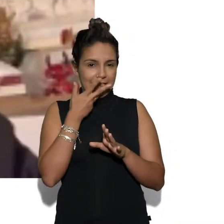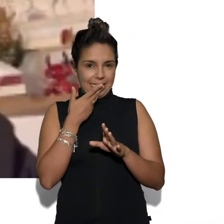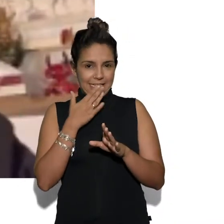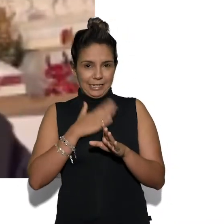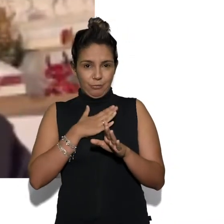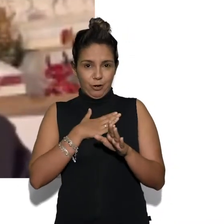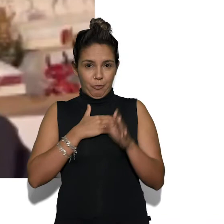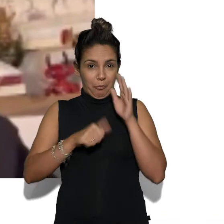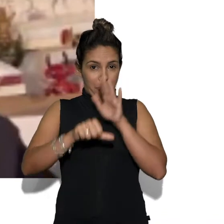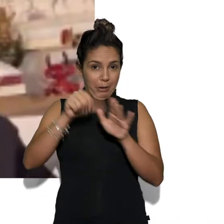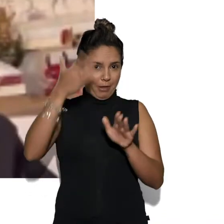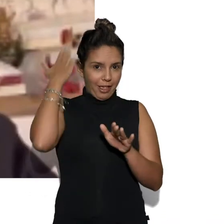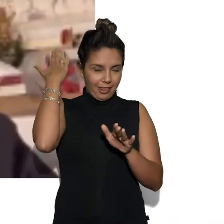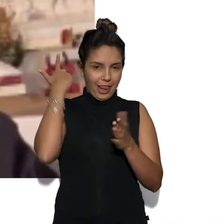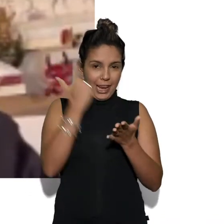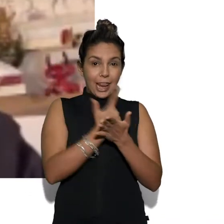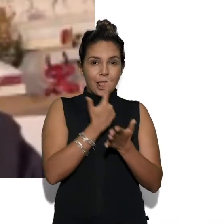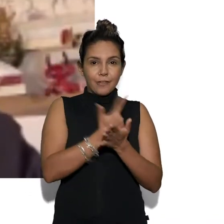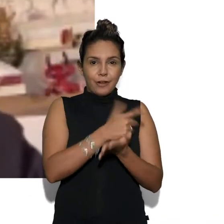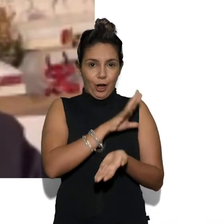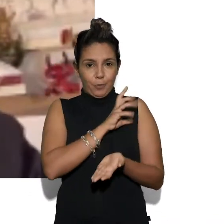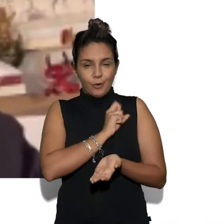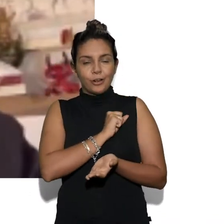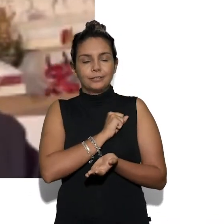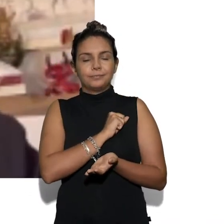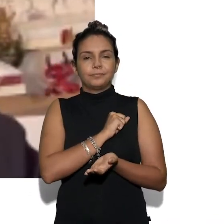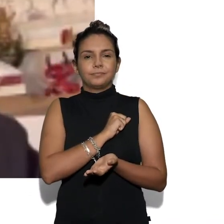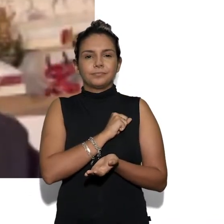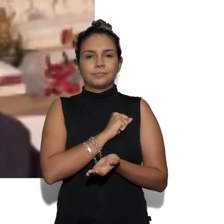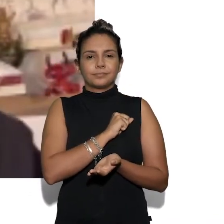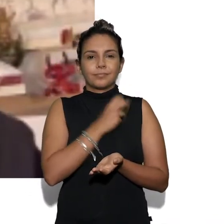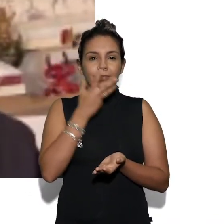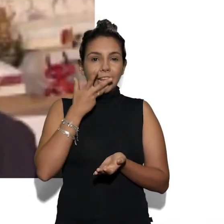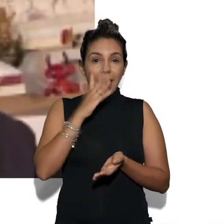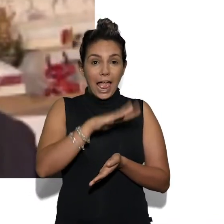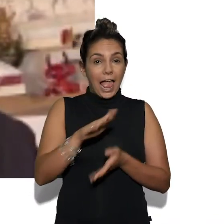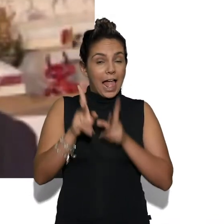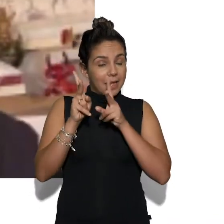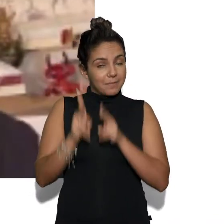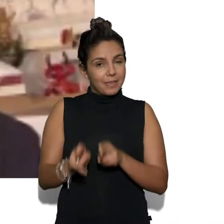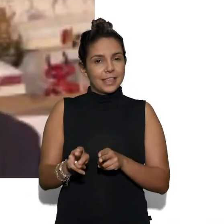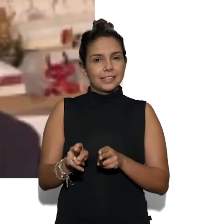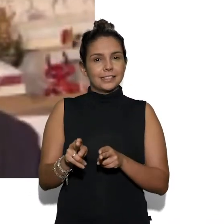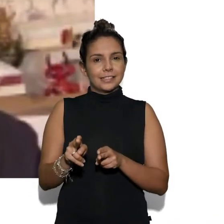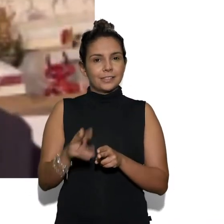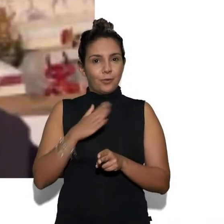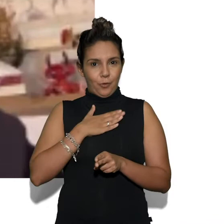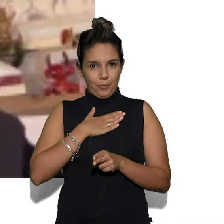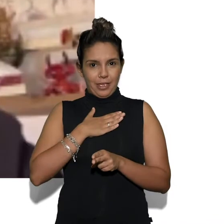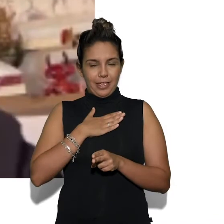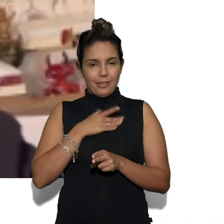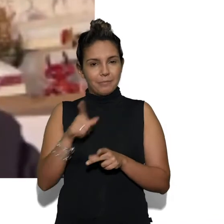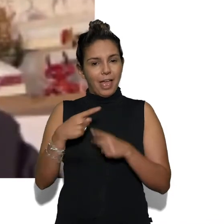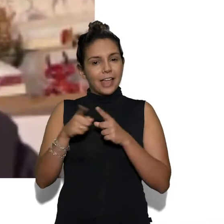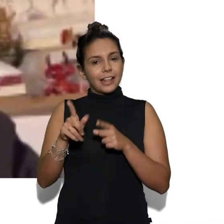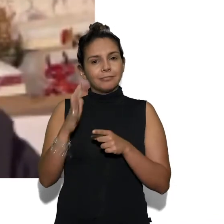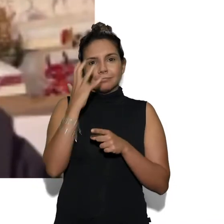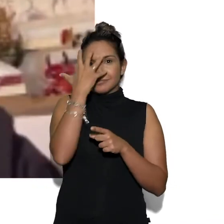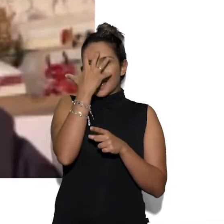meu primeiro romance, O Nosso Reino, é a mesma criança que eu fui, mas de facto mascarada. Assim,